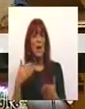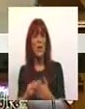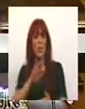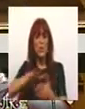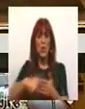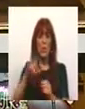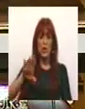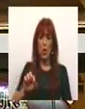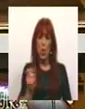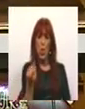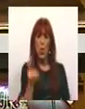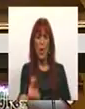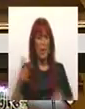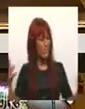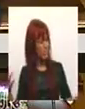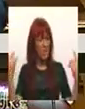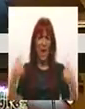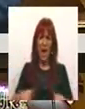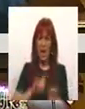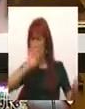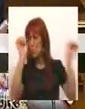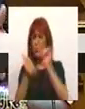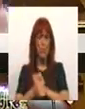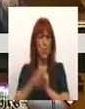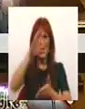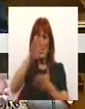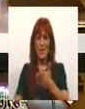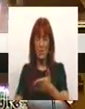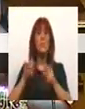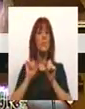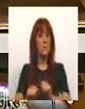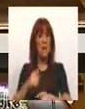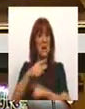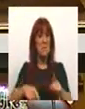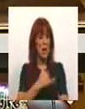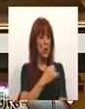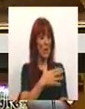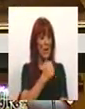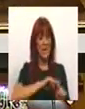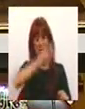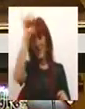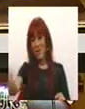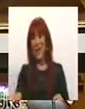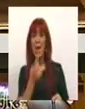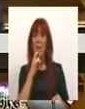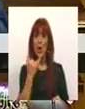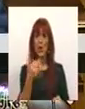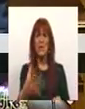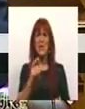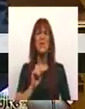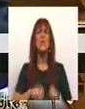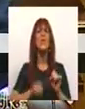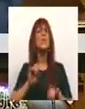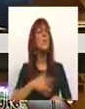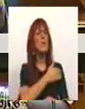Plano Juncker. Ou seja, há aqui uma mudança de texto de meados de 2015 para abril de 2016. O que é que se passou